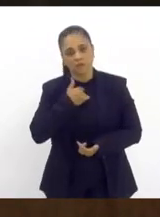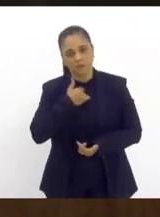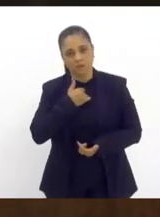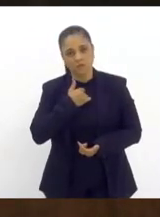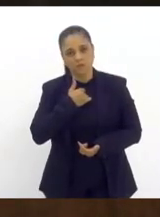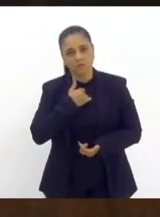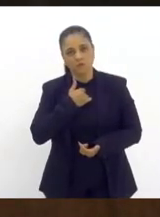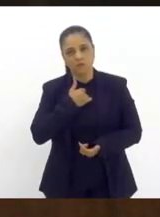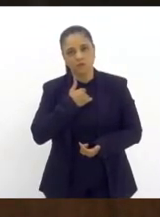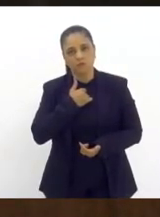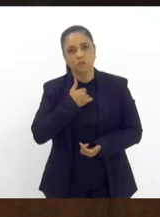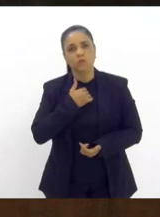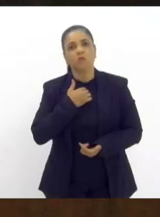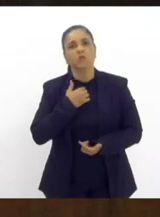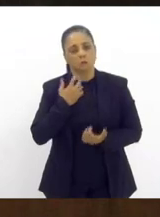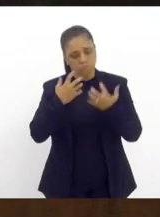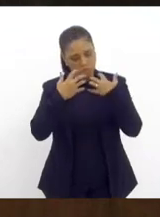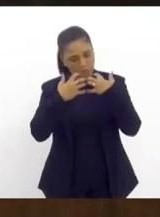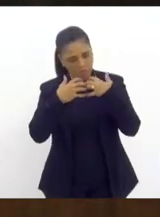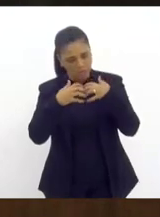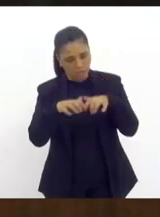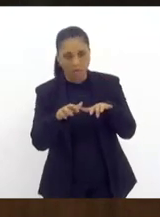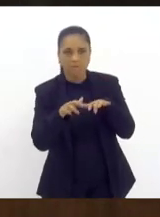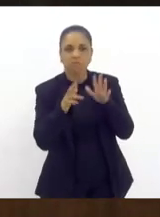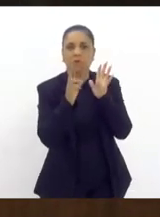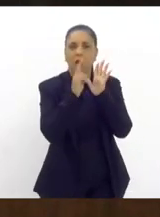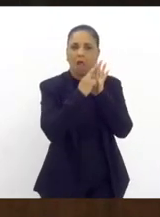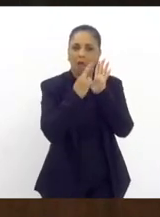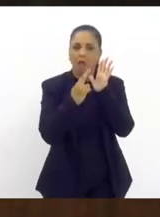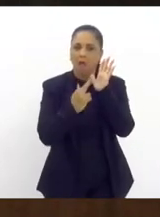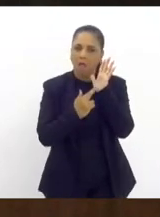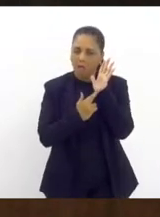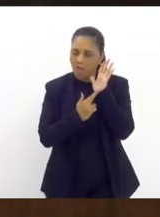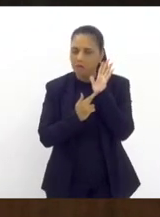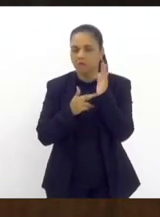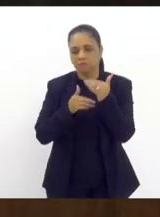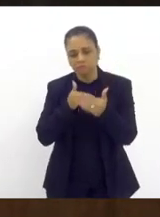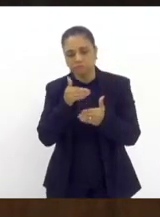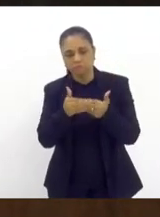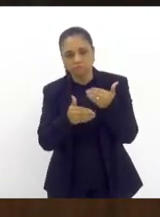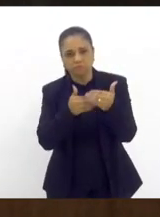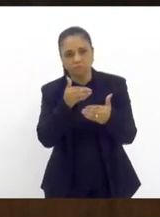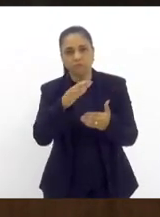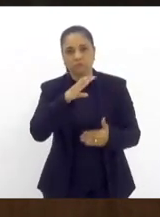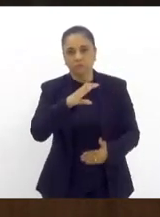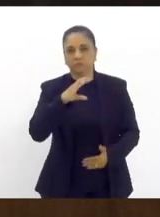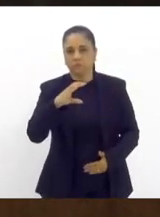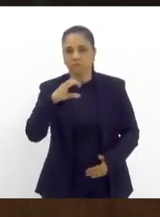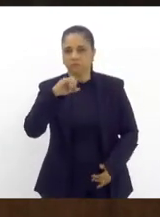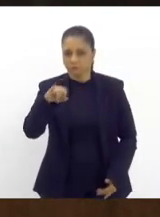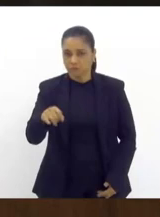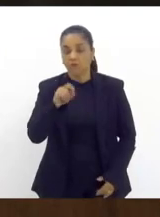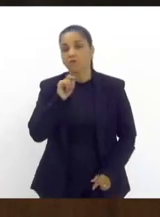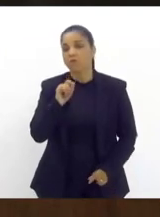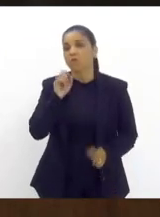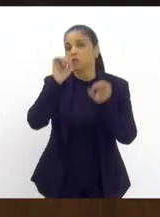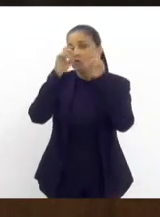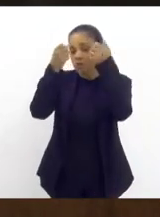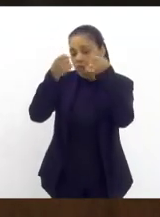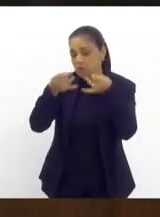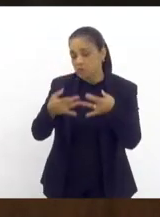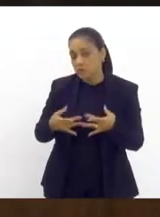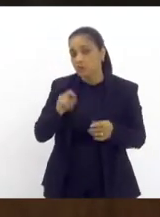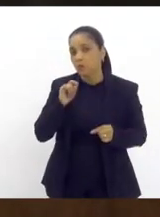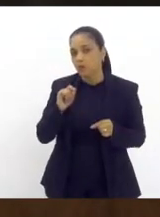me adeco me adapto as regras de procedimento das ccj que diz o seguinte se